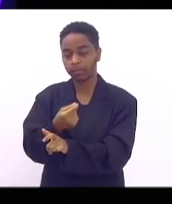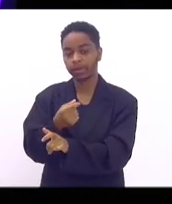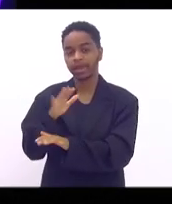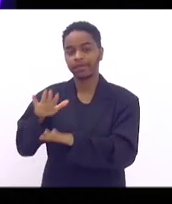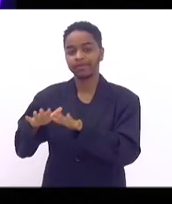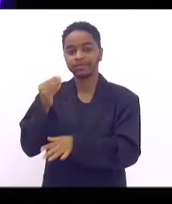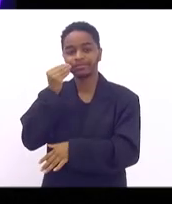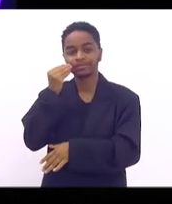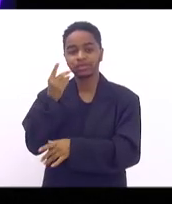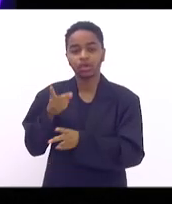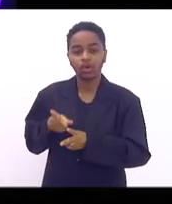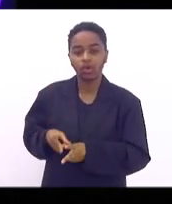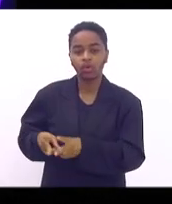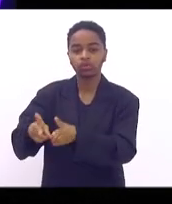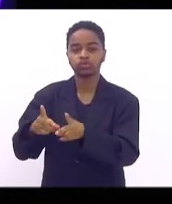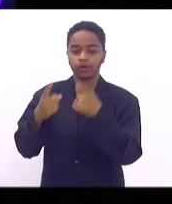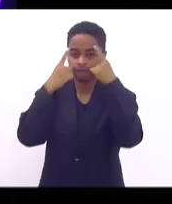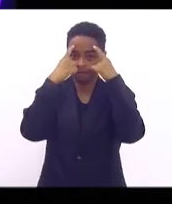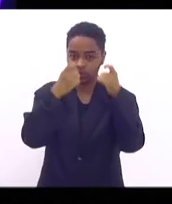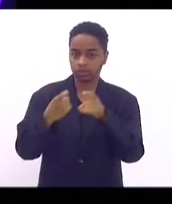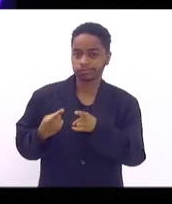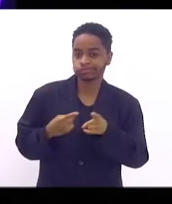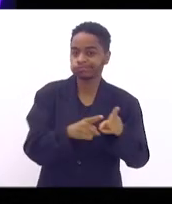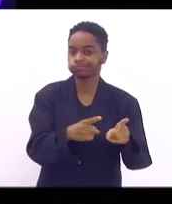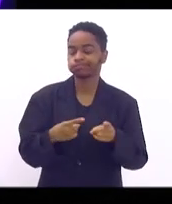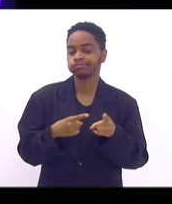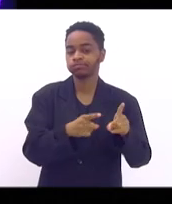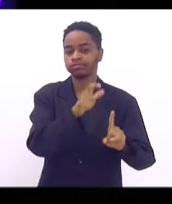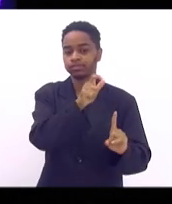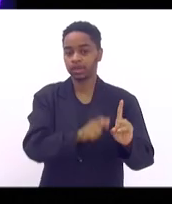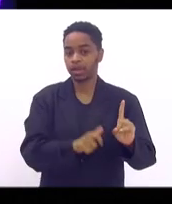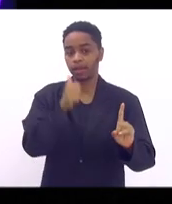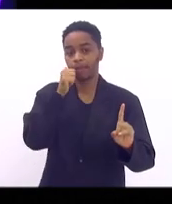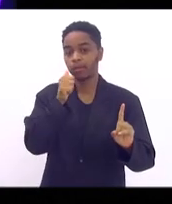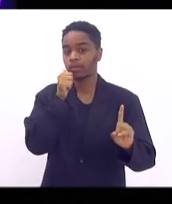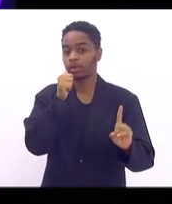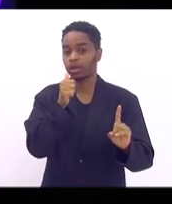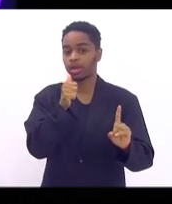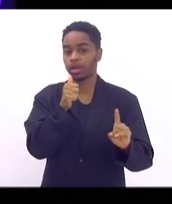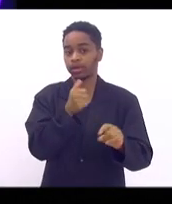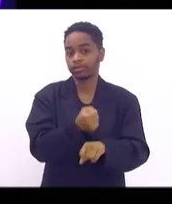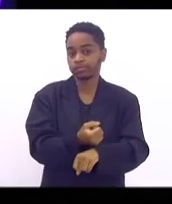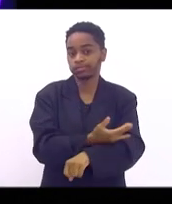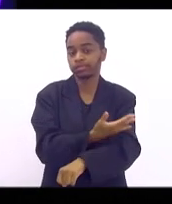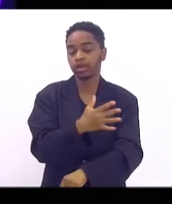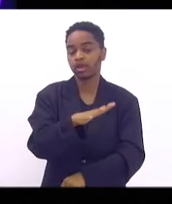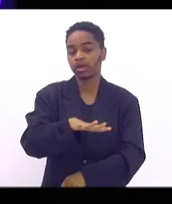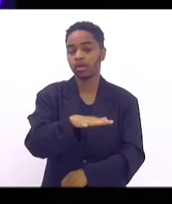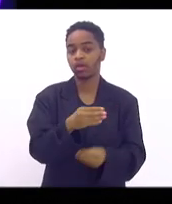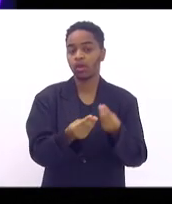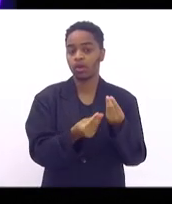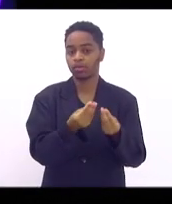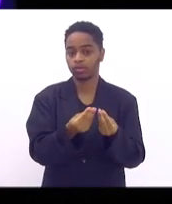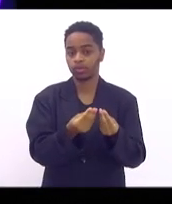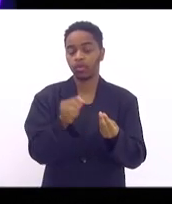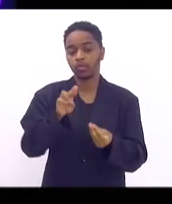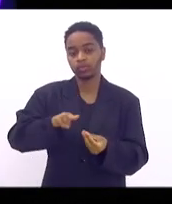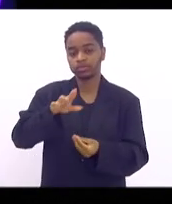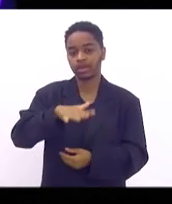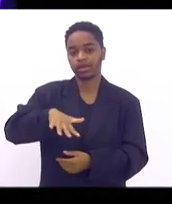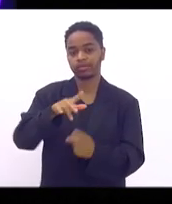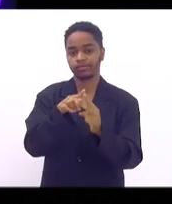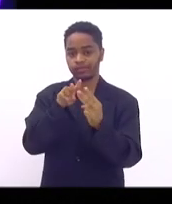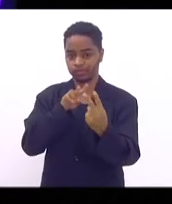para continuar violentando emocionalmente essas mulheres são através dos meios